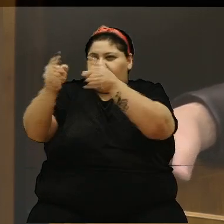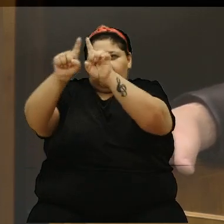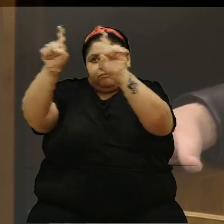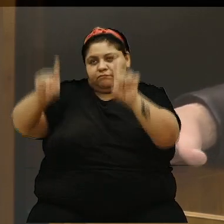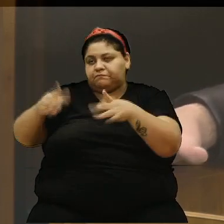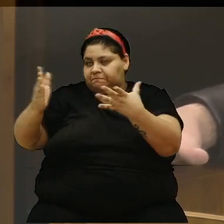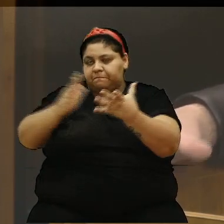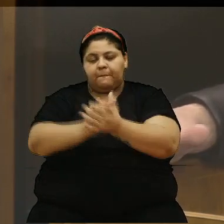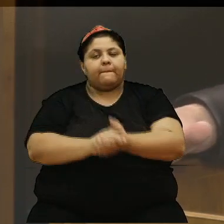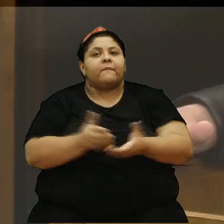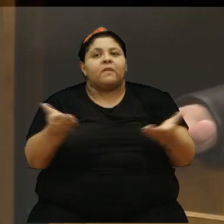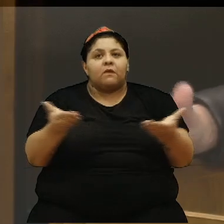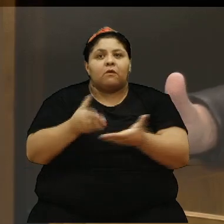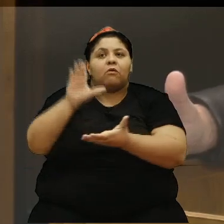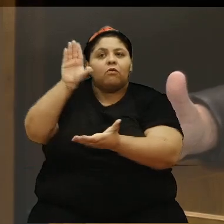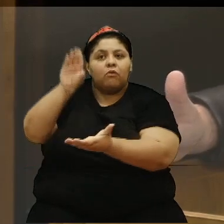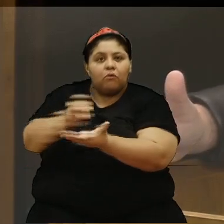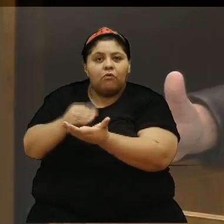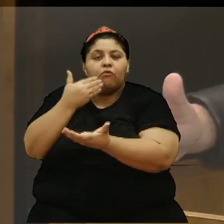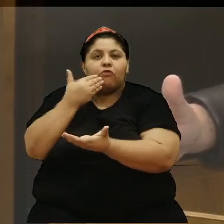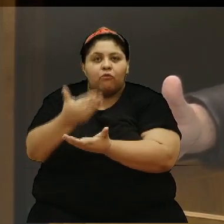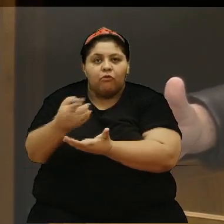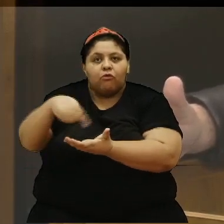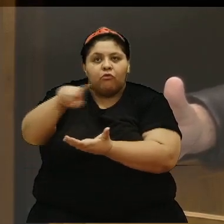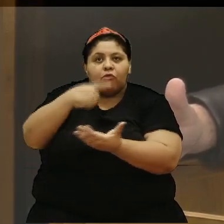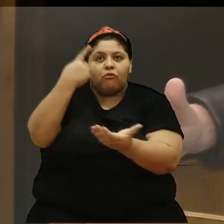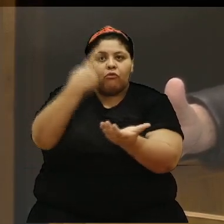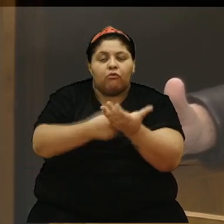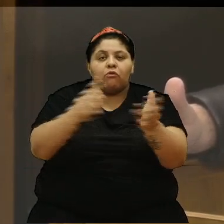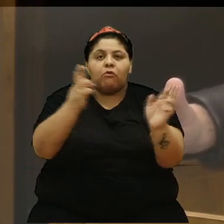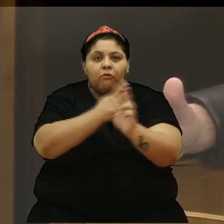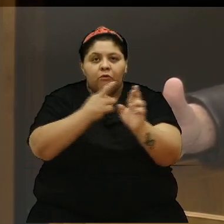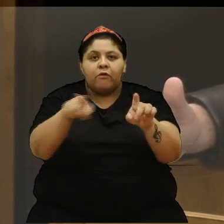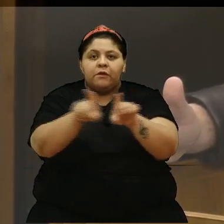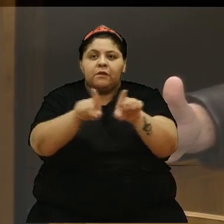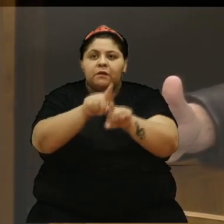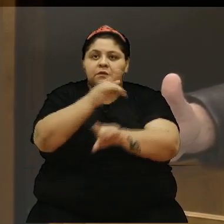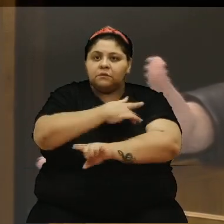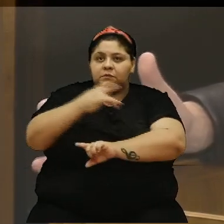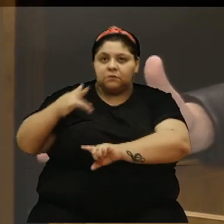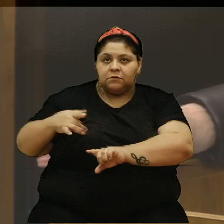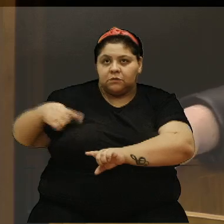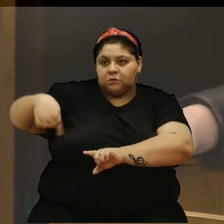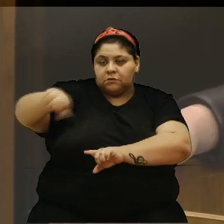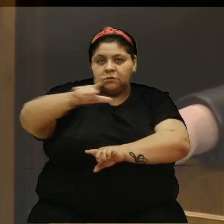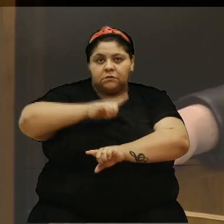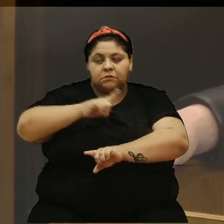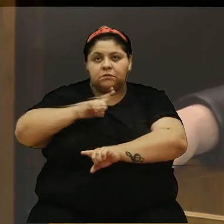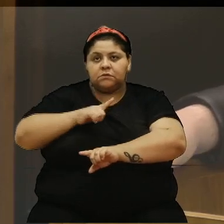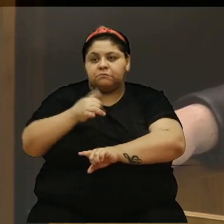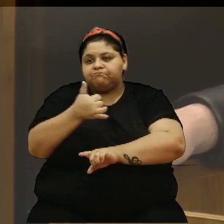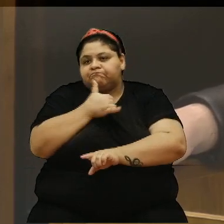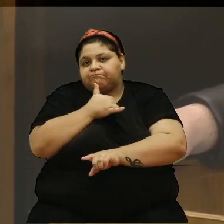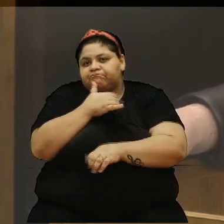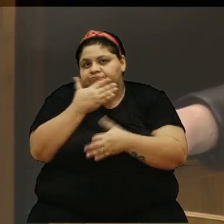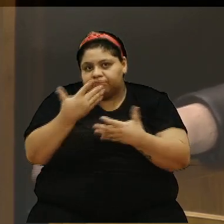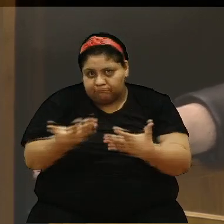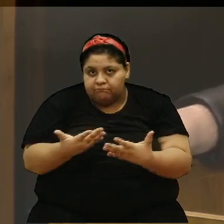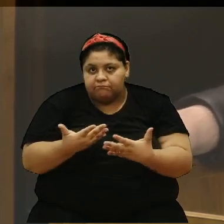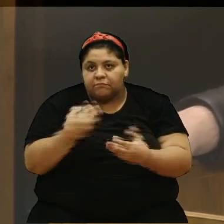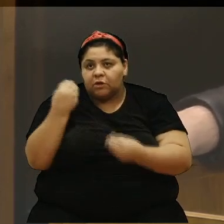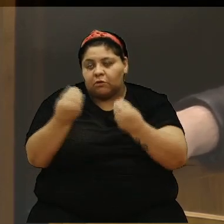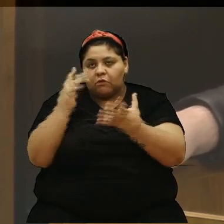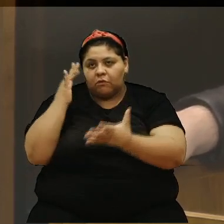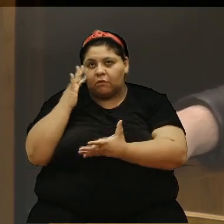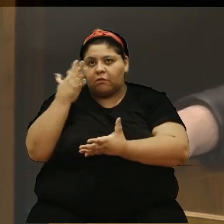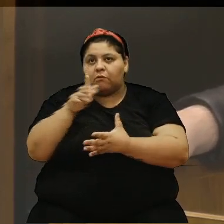Então, quero deixar registrado aqui esse nosso pedido. Estamos comprometidos com relação também à saúde e para que nós não tenhamos mais tristes situações e casos como